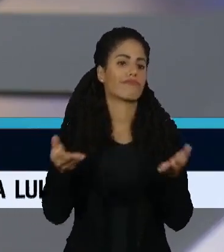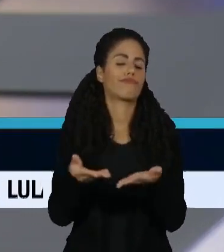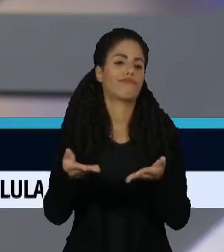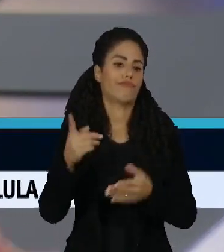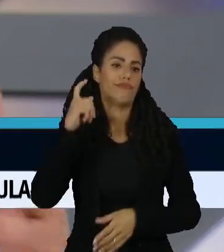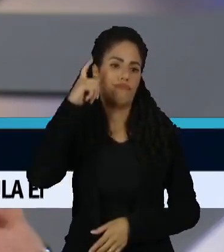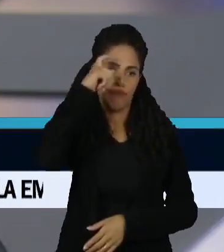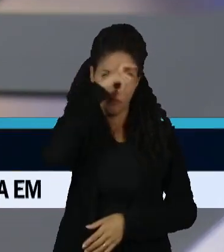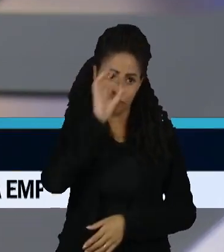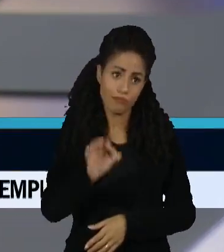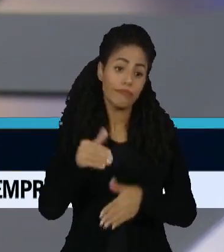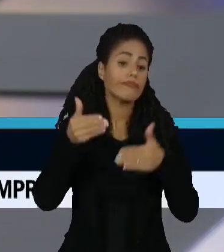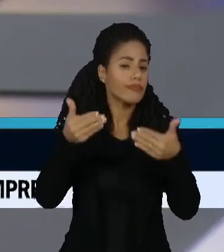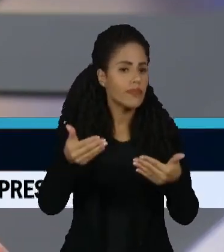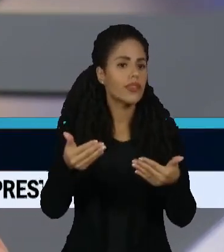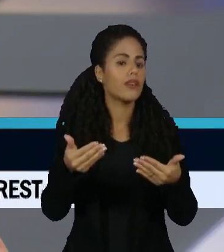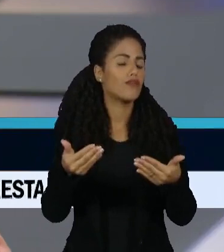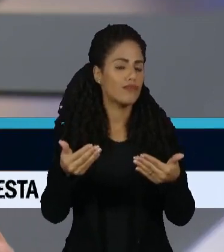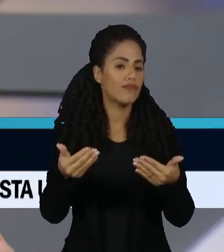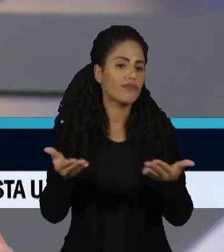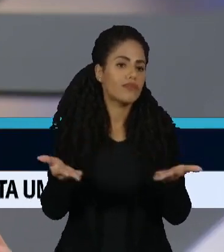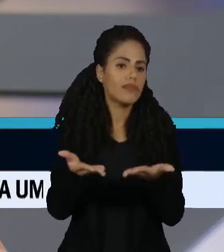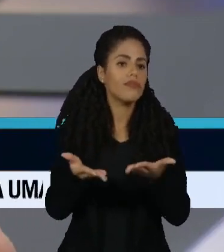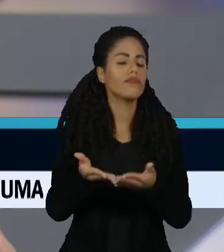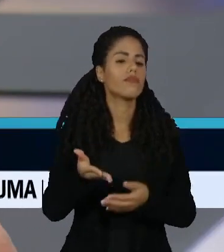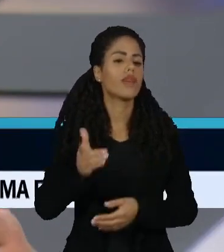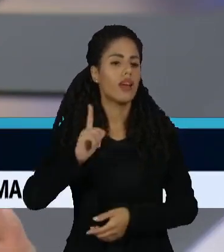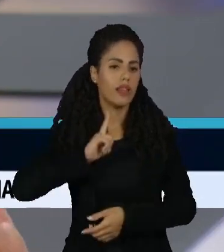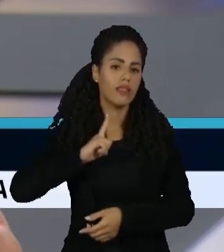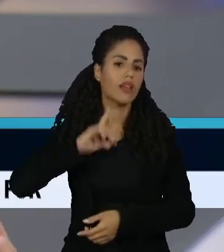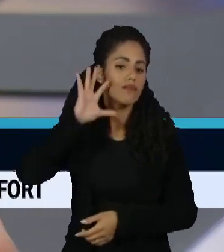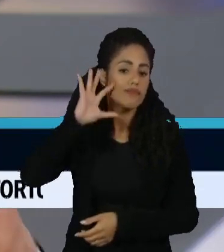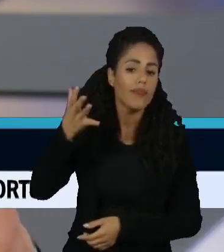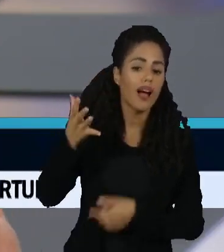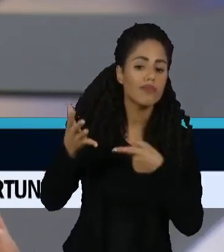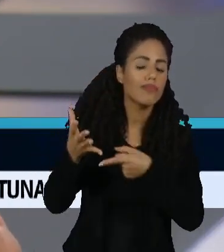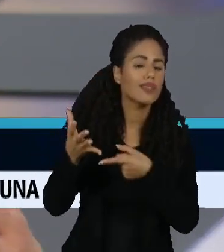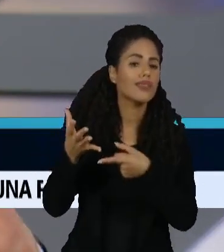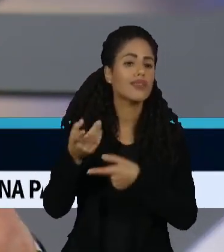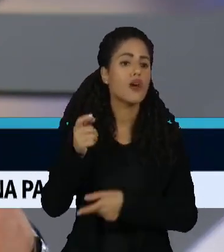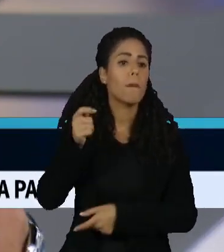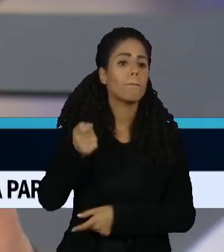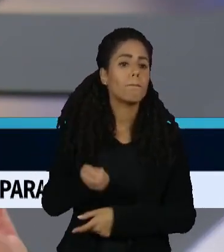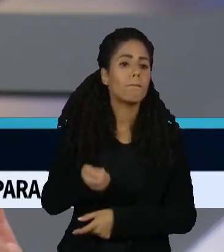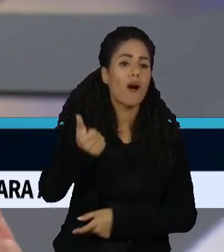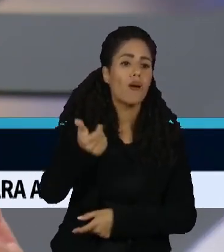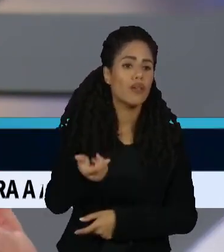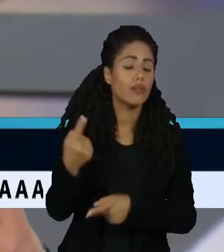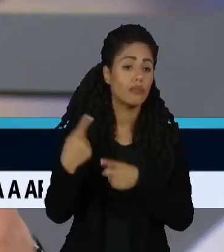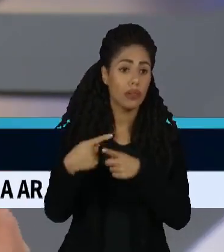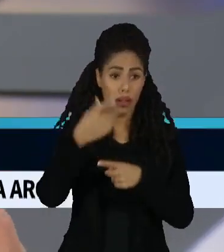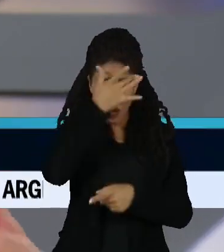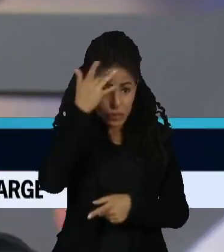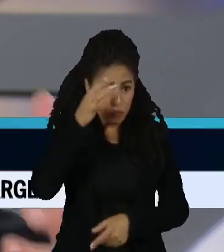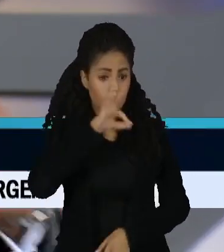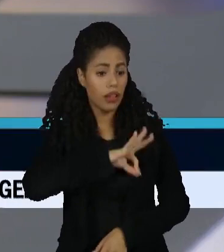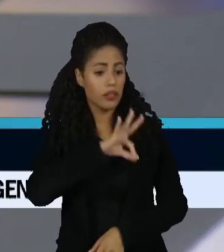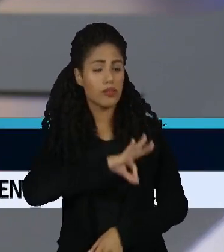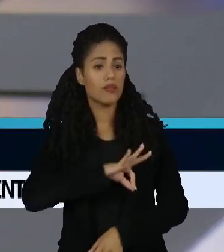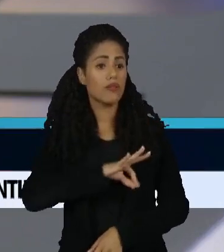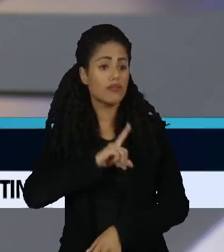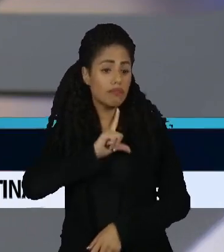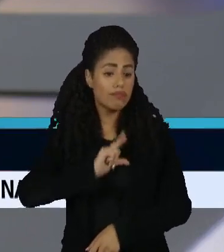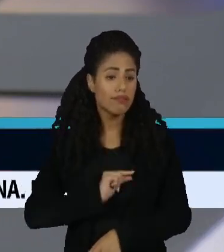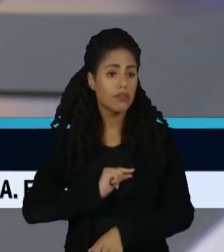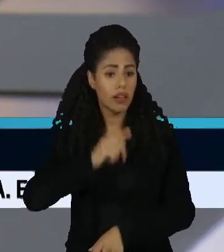perturbou a vida nacional. Então, a questão é o seguinte, você tem uma questão essencial que é a renda, a capacidade desse autônomo e